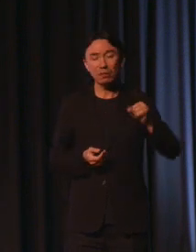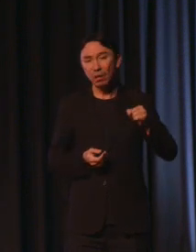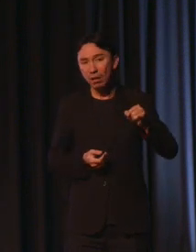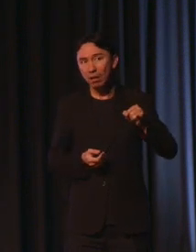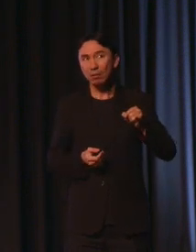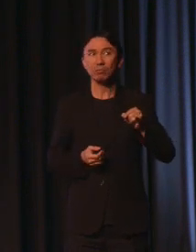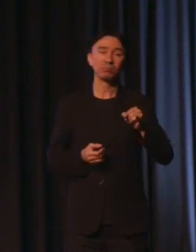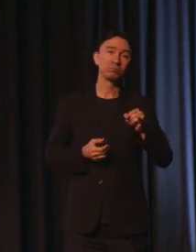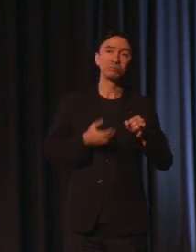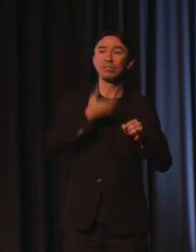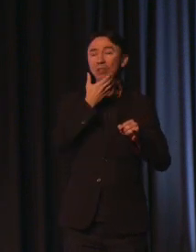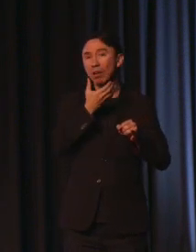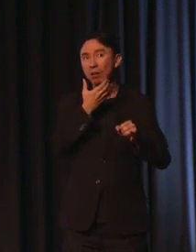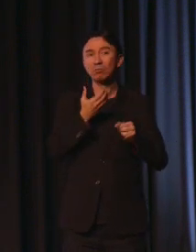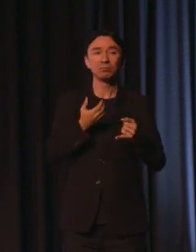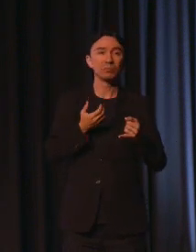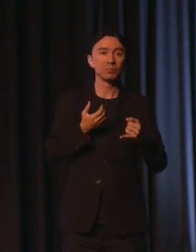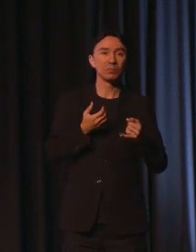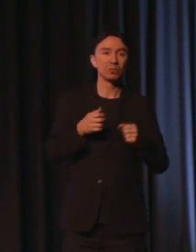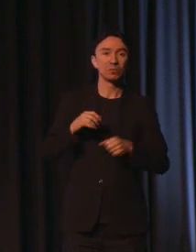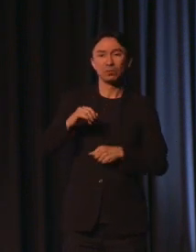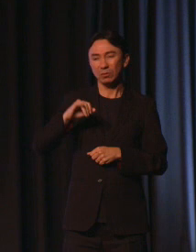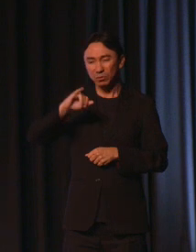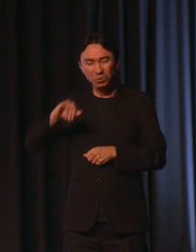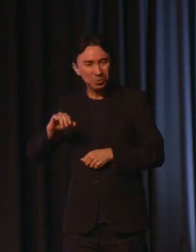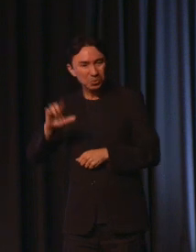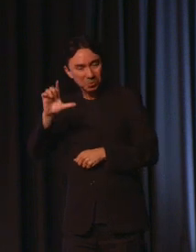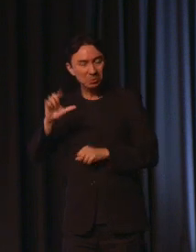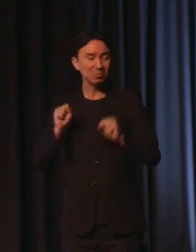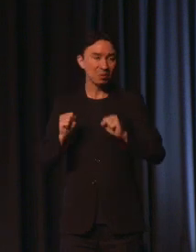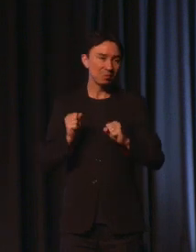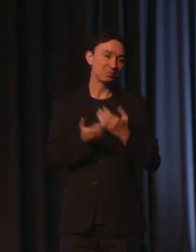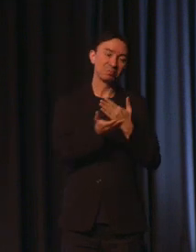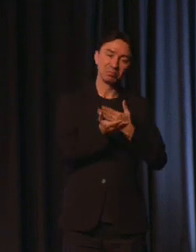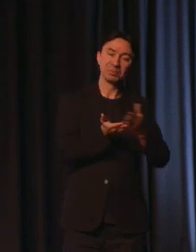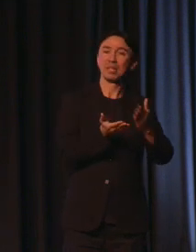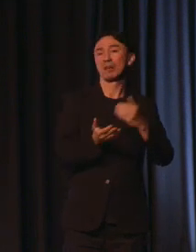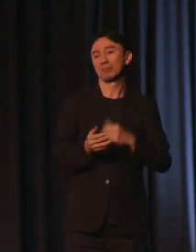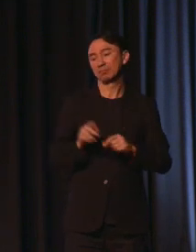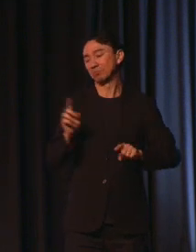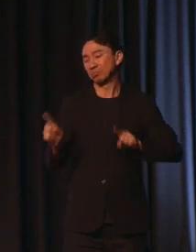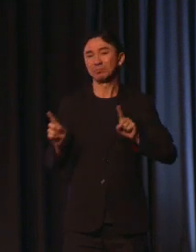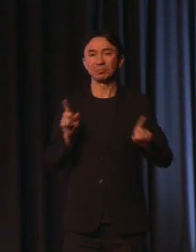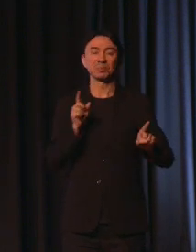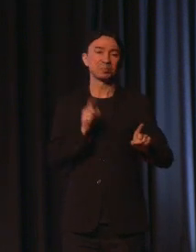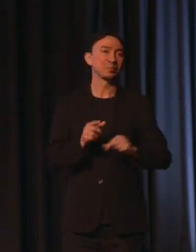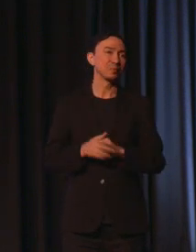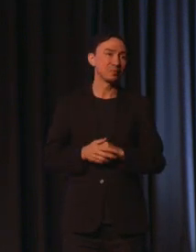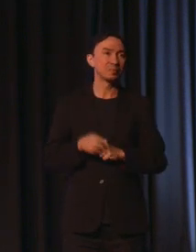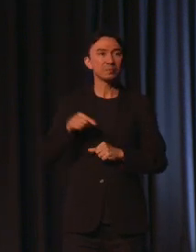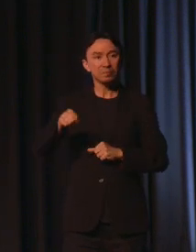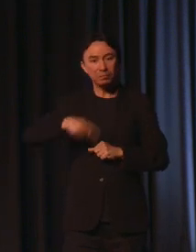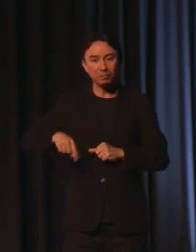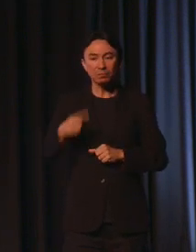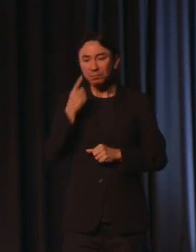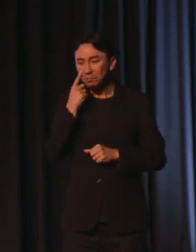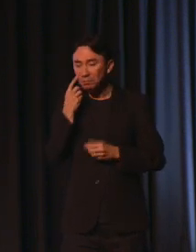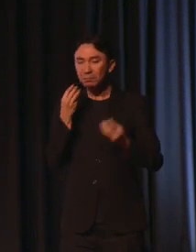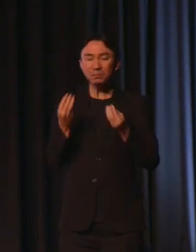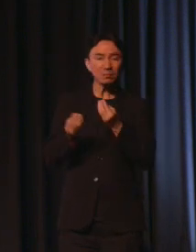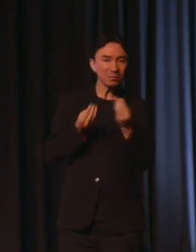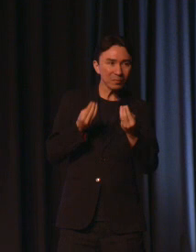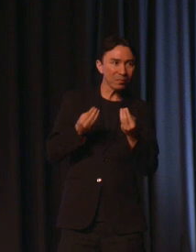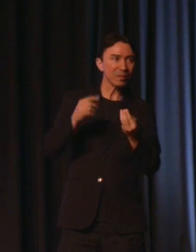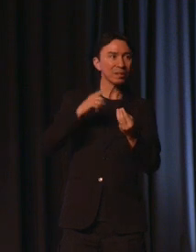dezembro, a gente pode começar ele em julho. A gente vai sempre olhar para esse horizonte de cobertura, né, para poder programar bem e